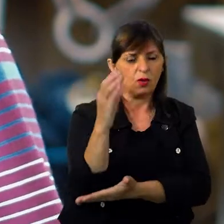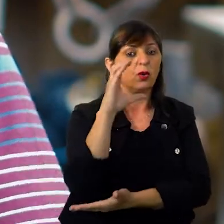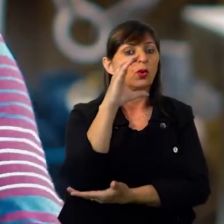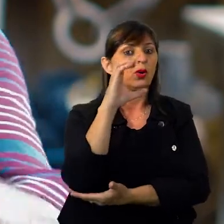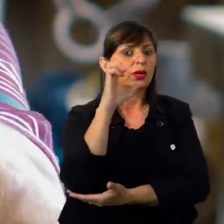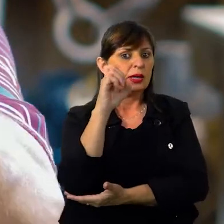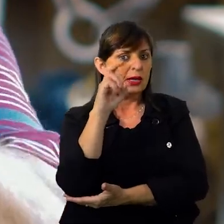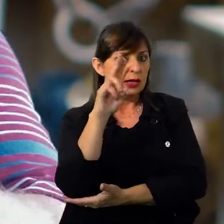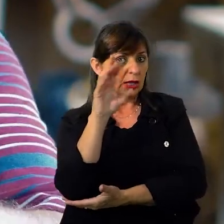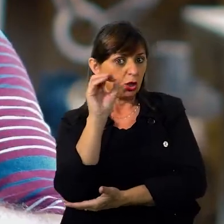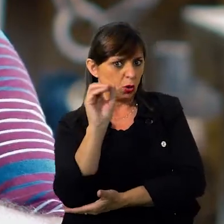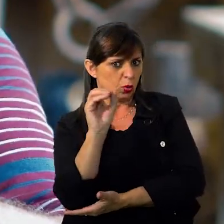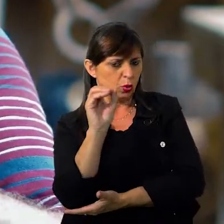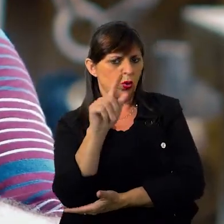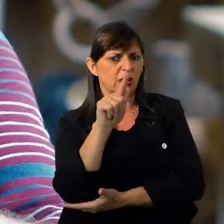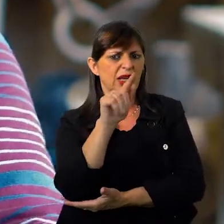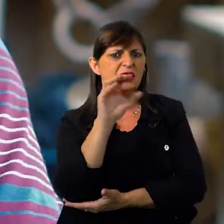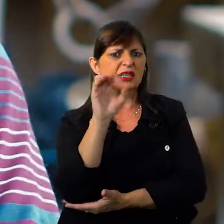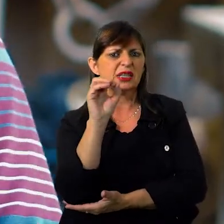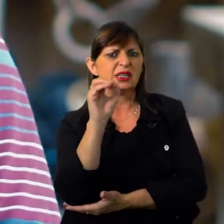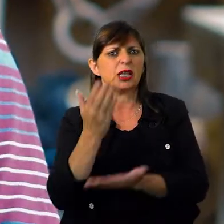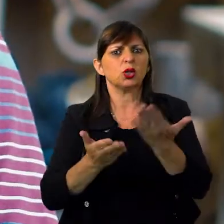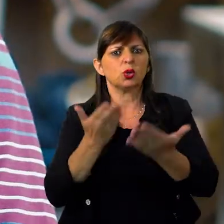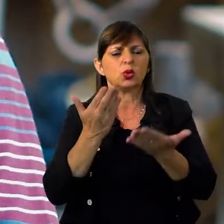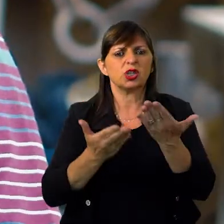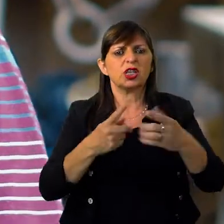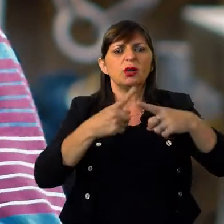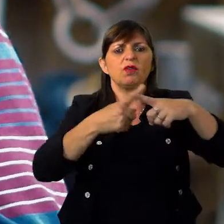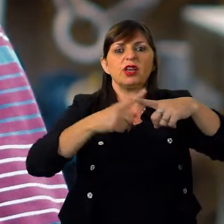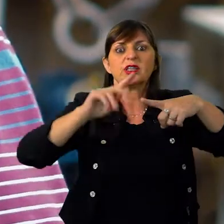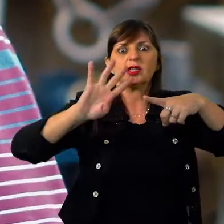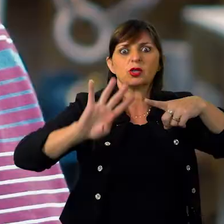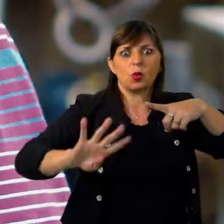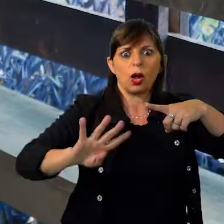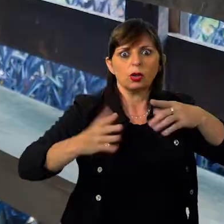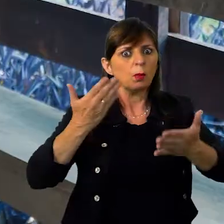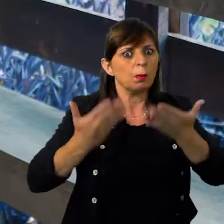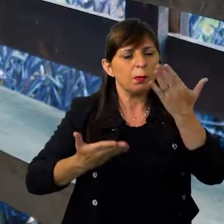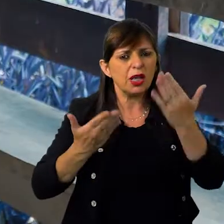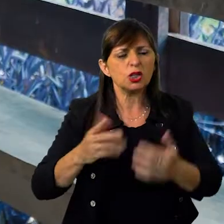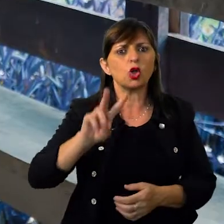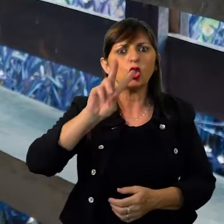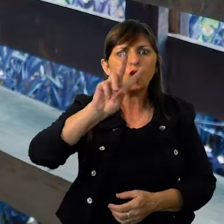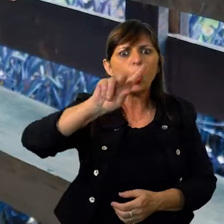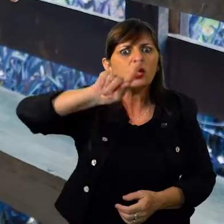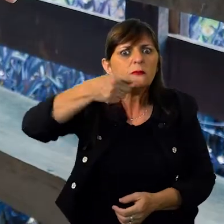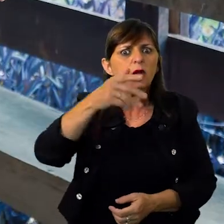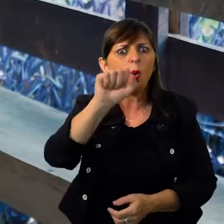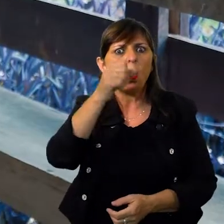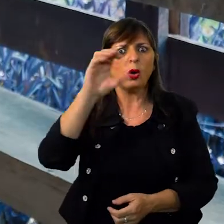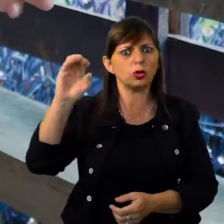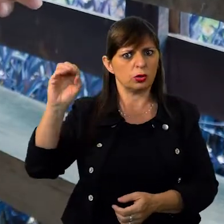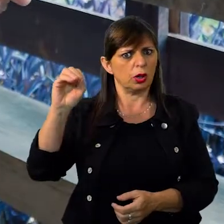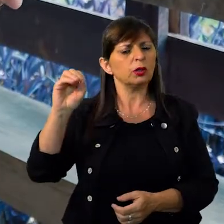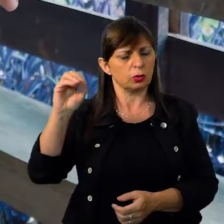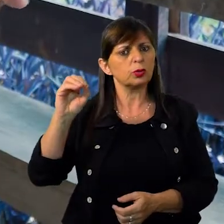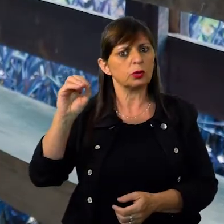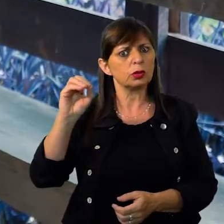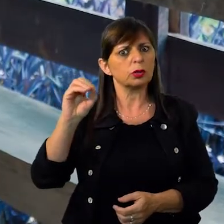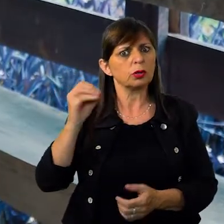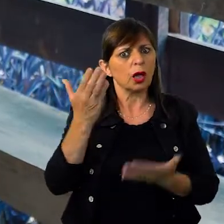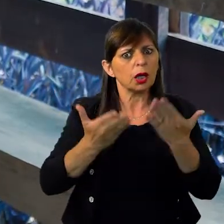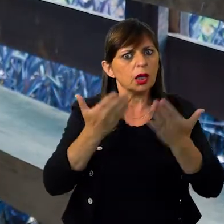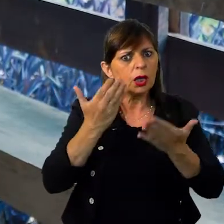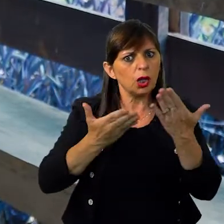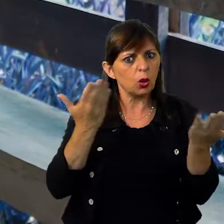supor árvore que eles cortavam tá aí ponta é interessante falar isso então o Cedro pesava 700kg ou vezes